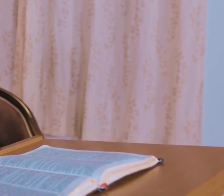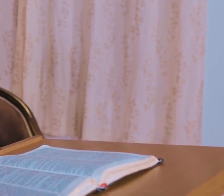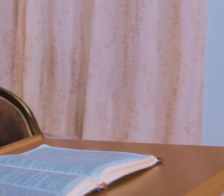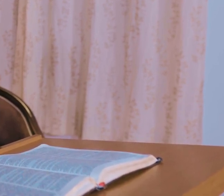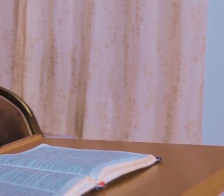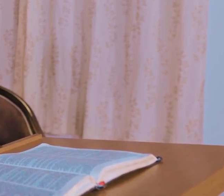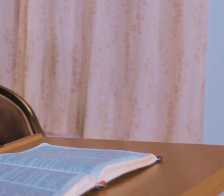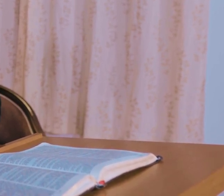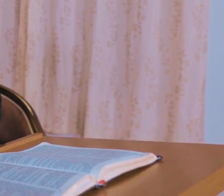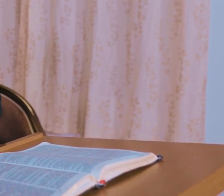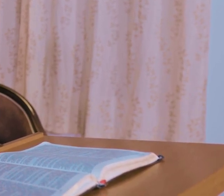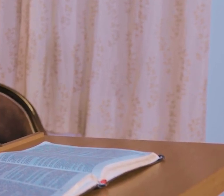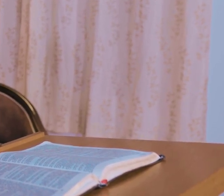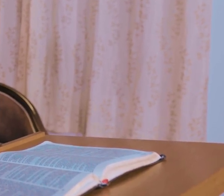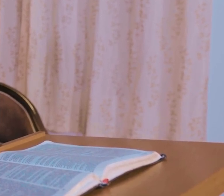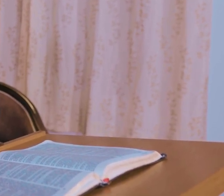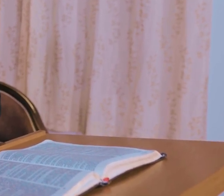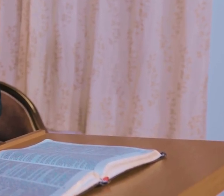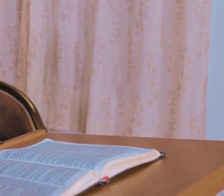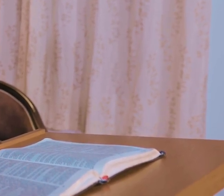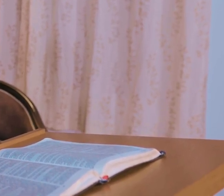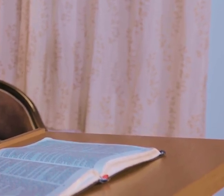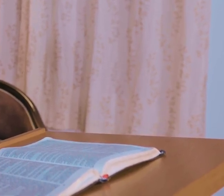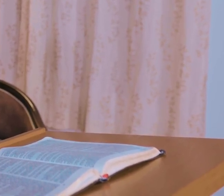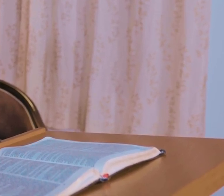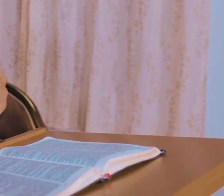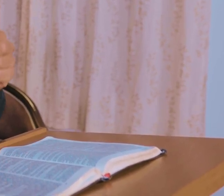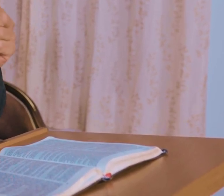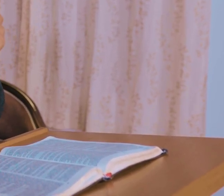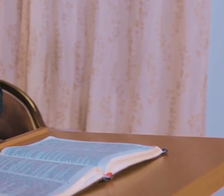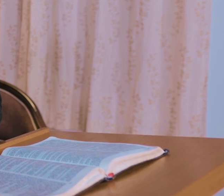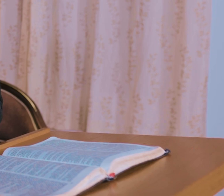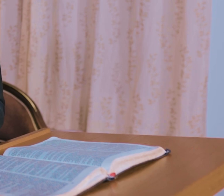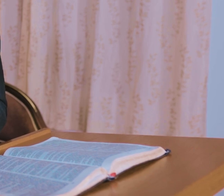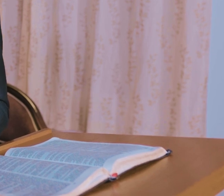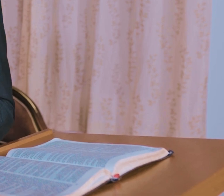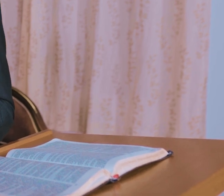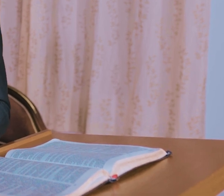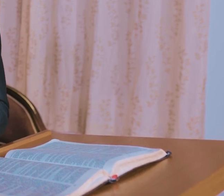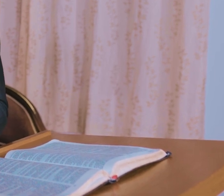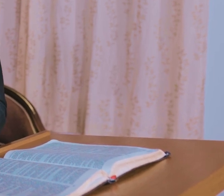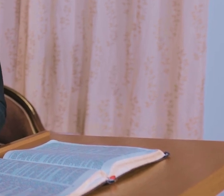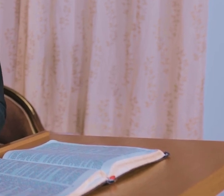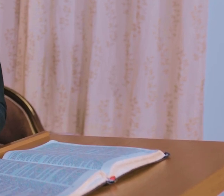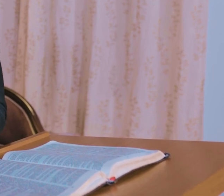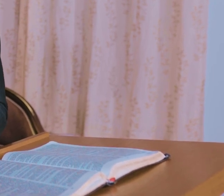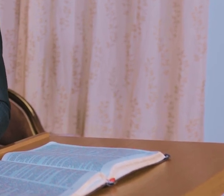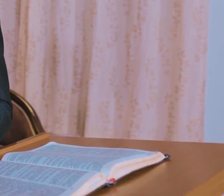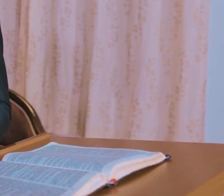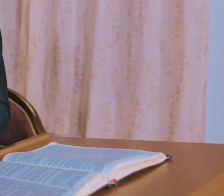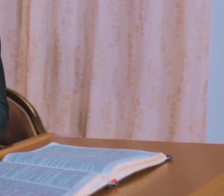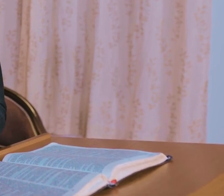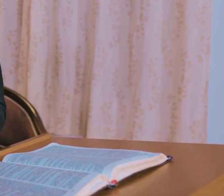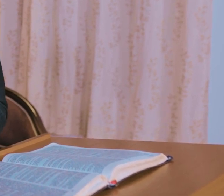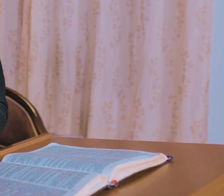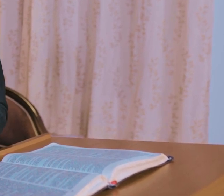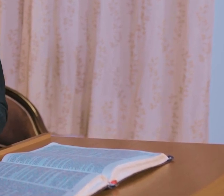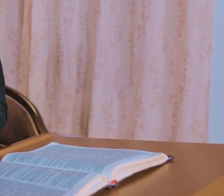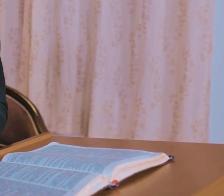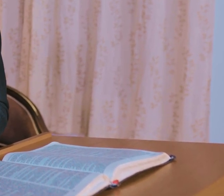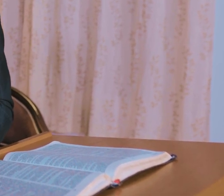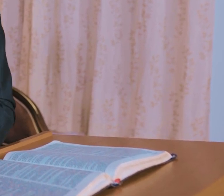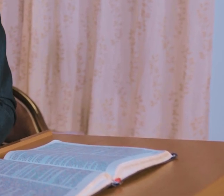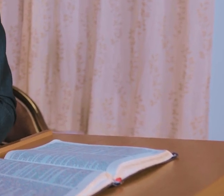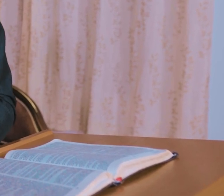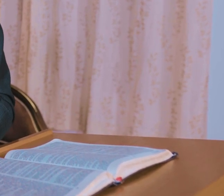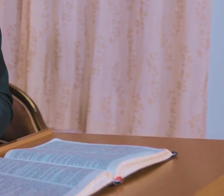tocou o seu coração, compartilhe com seus amigos e familiares. Deixe o seu like, se inscreva no